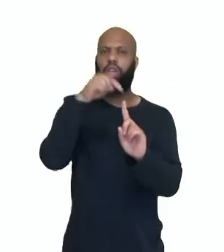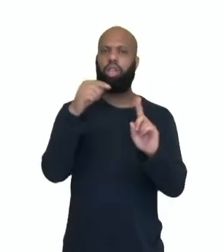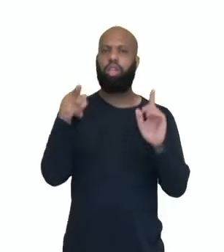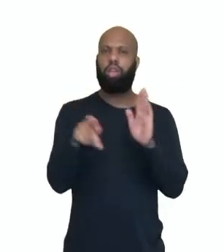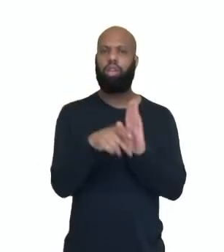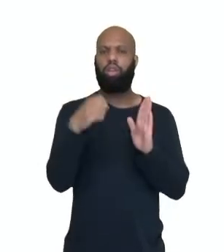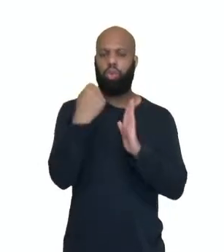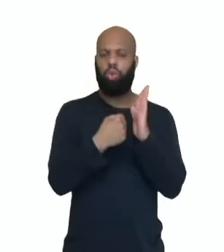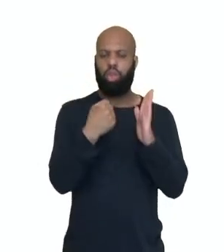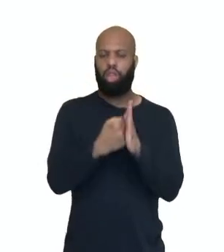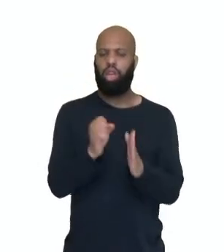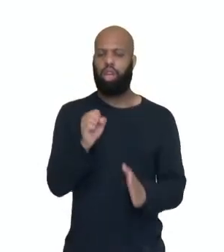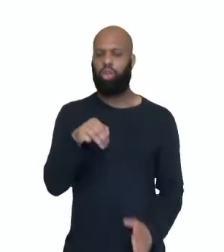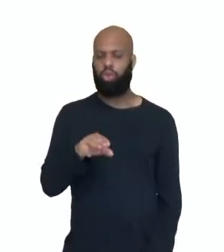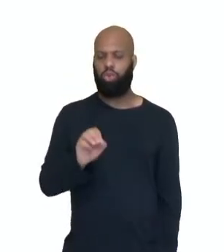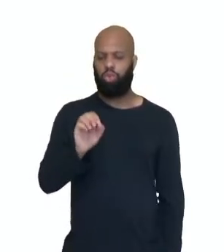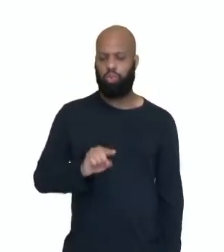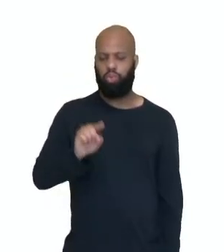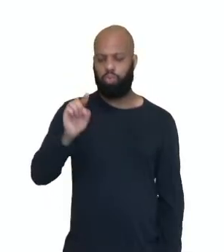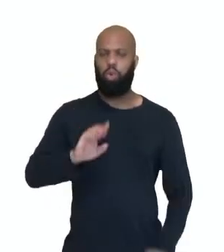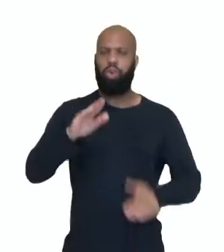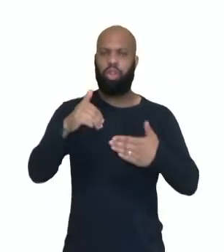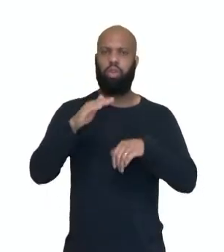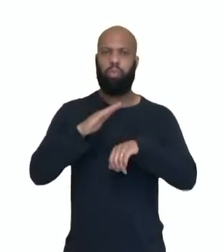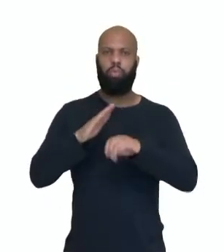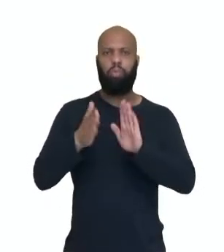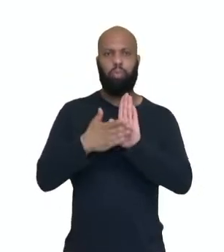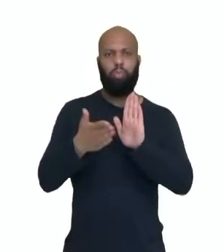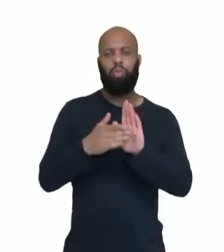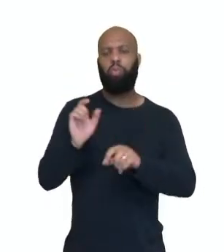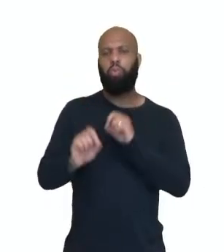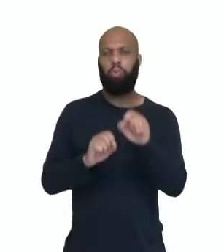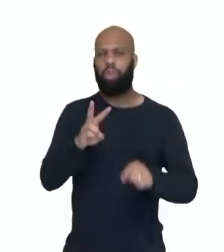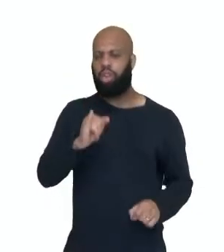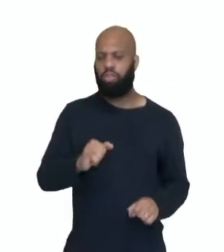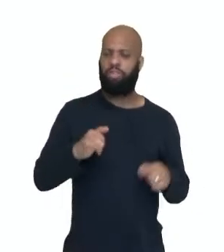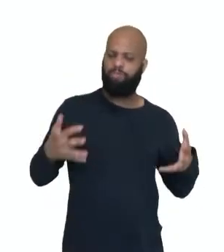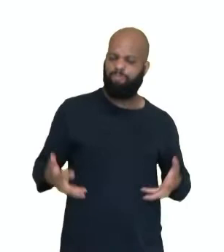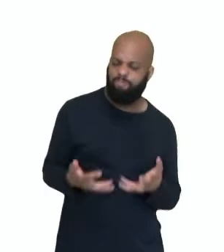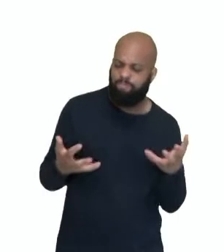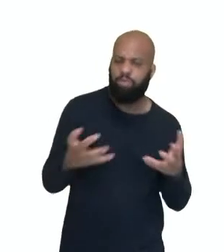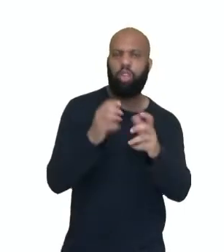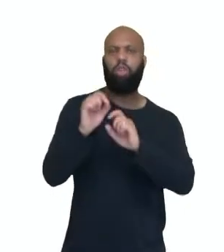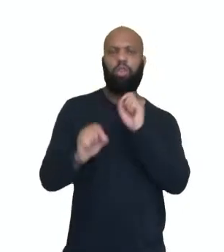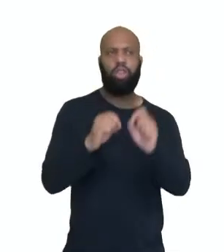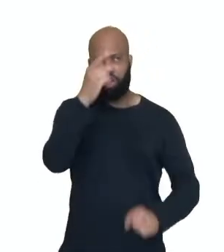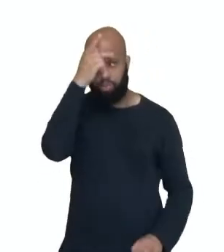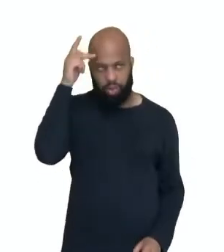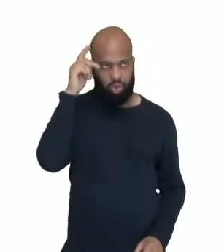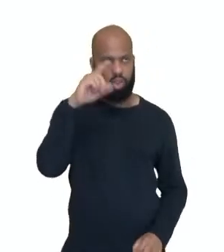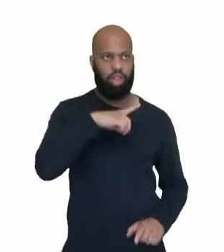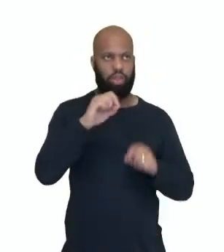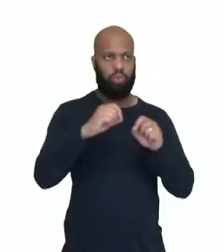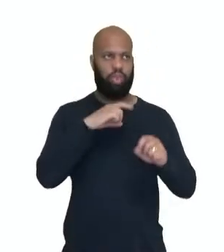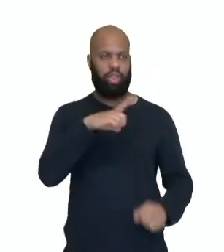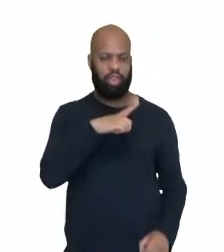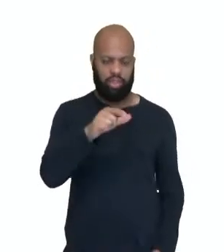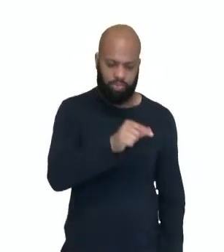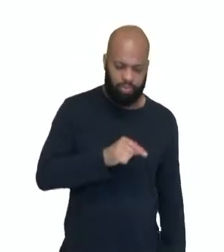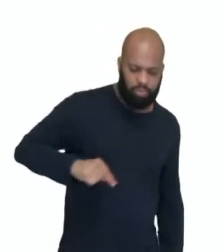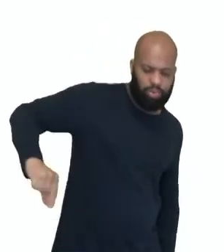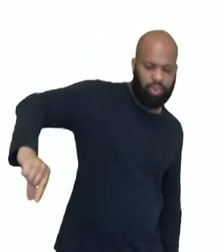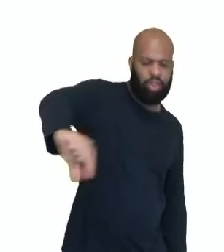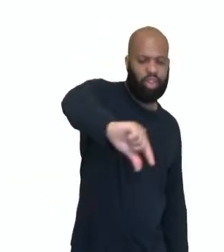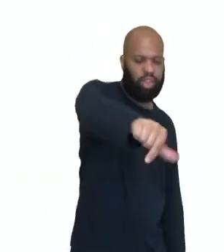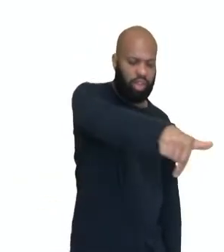do sumô? O propósito da disputa no sumô é forçar o oponente a sair do do-ryo, né? Esse do-ryo que é aquela área